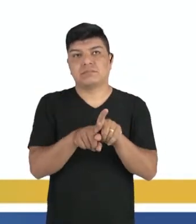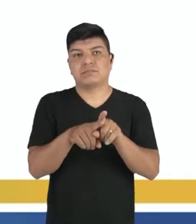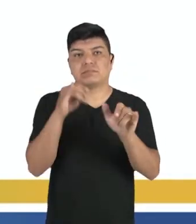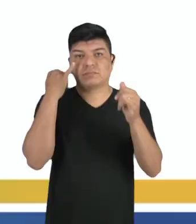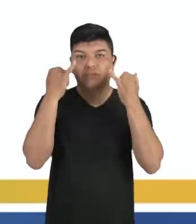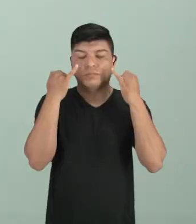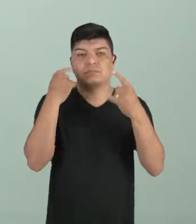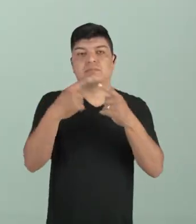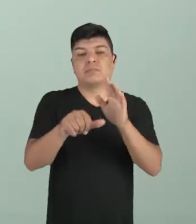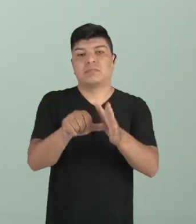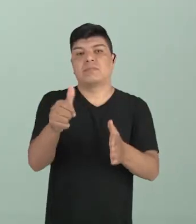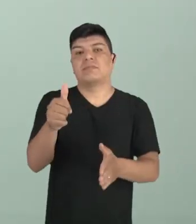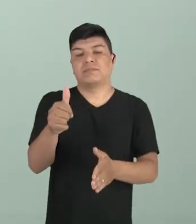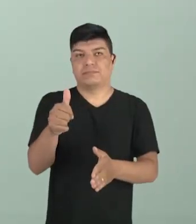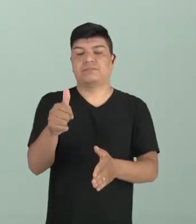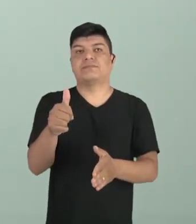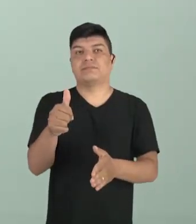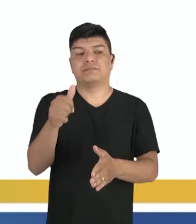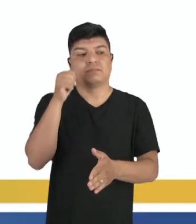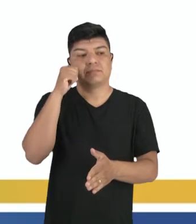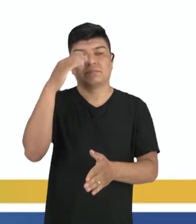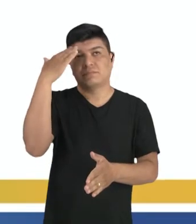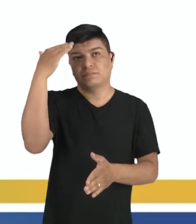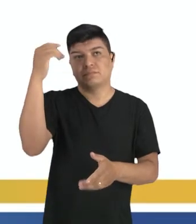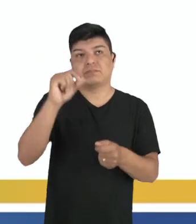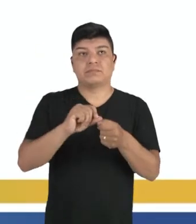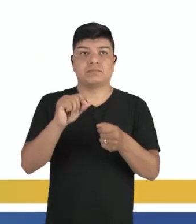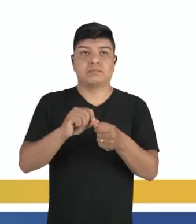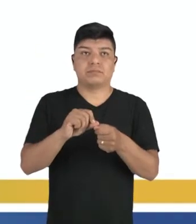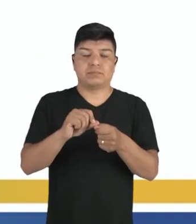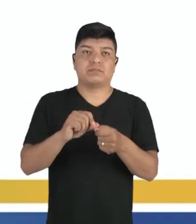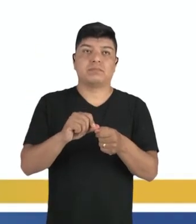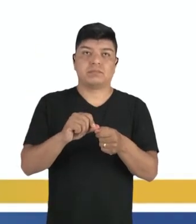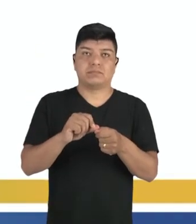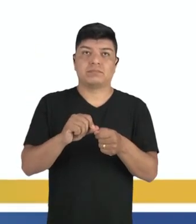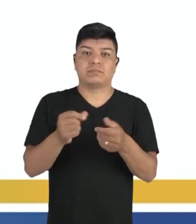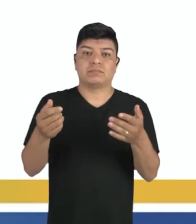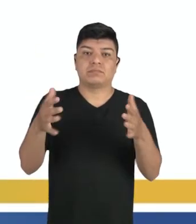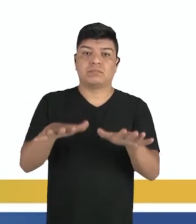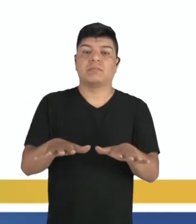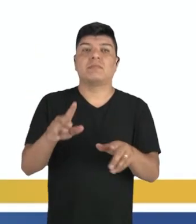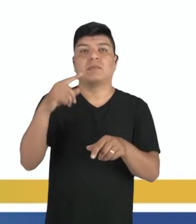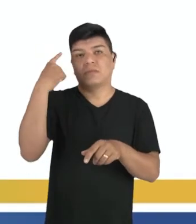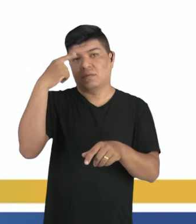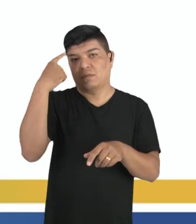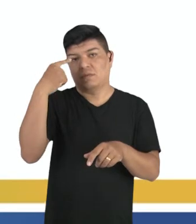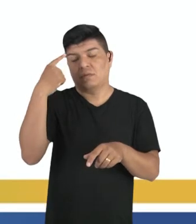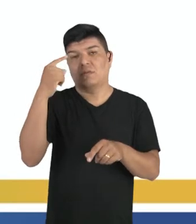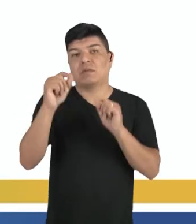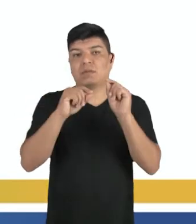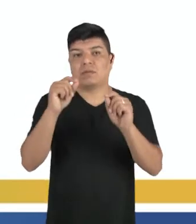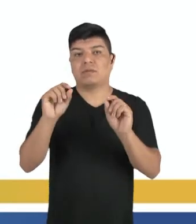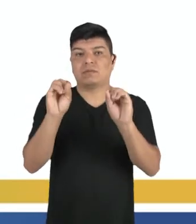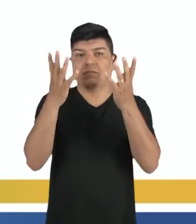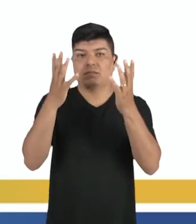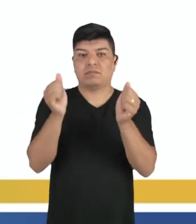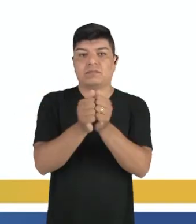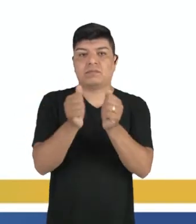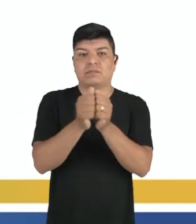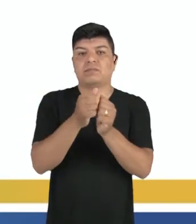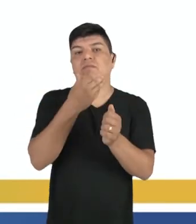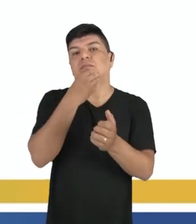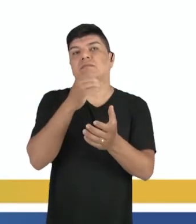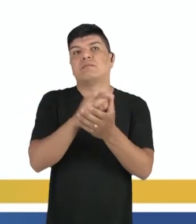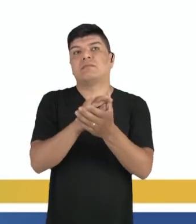notícia, né, porque é a primeira vez. E aí López, que por primeira vez ha incluído el español en esta ceremonia, está acompañado de su